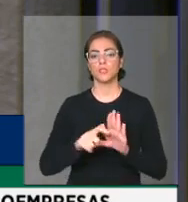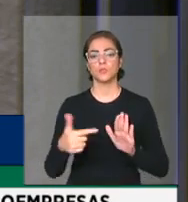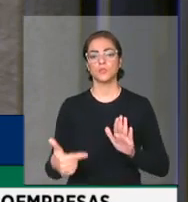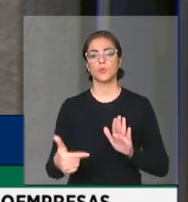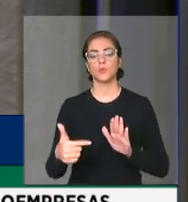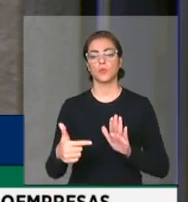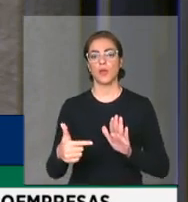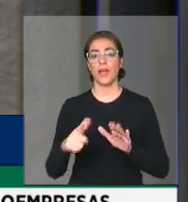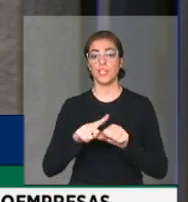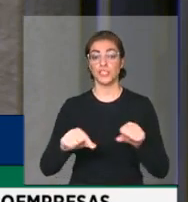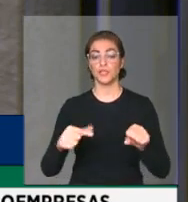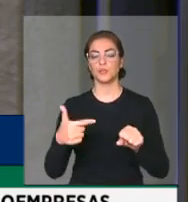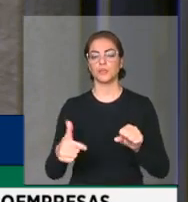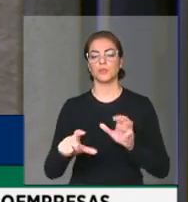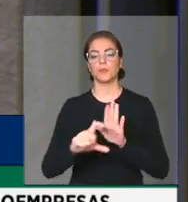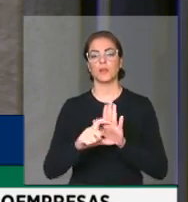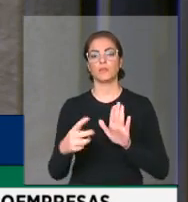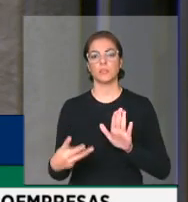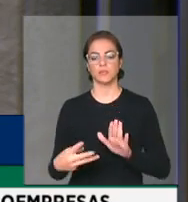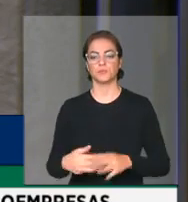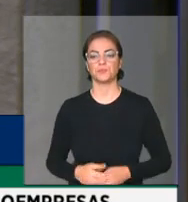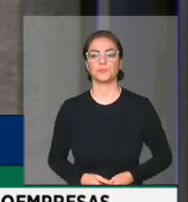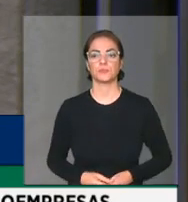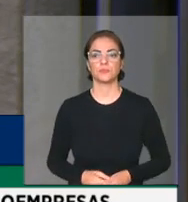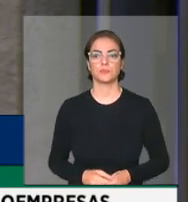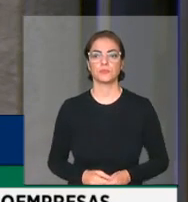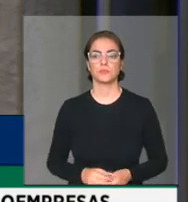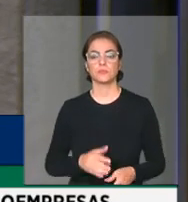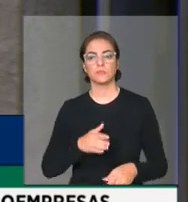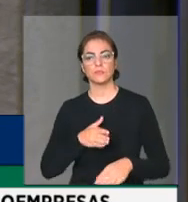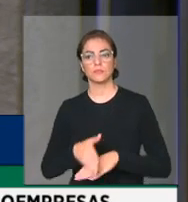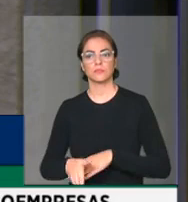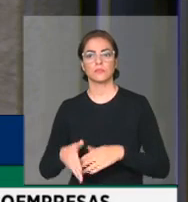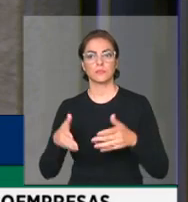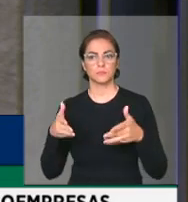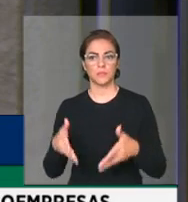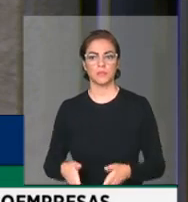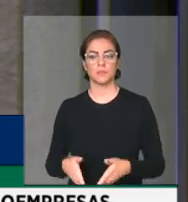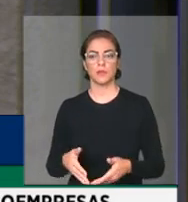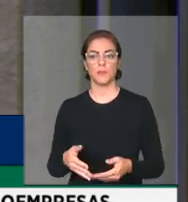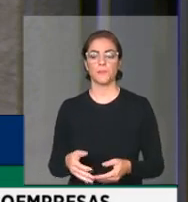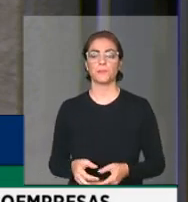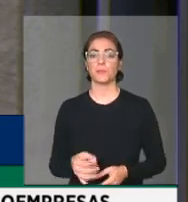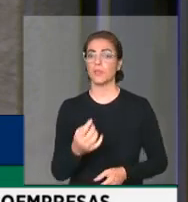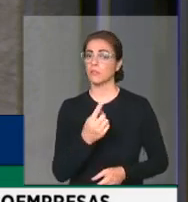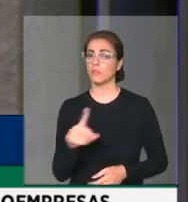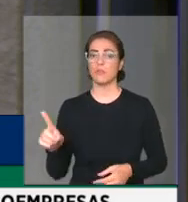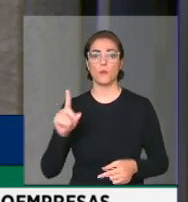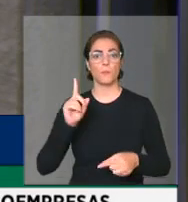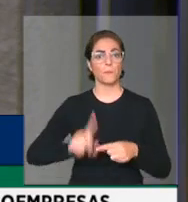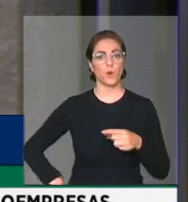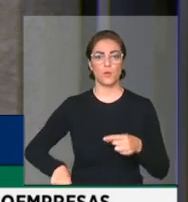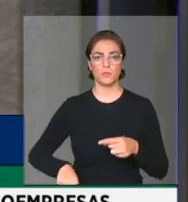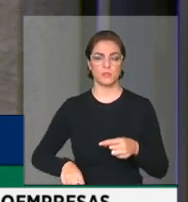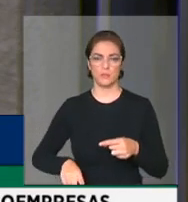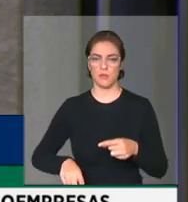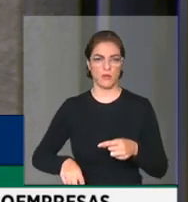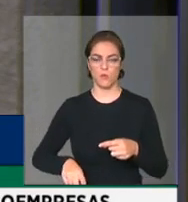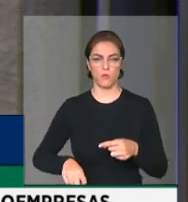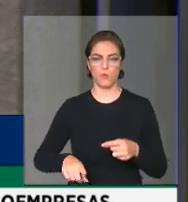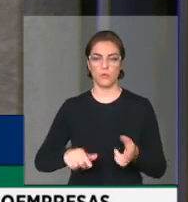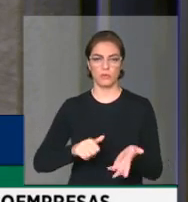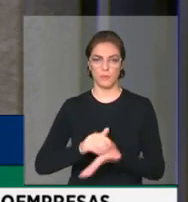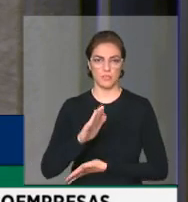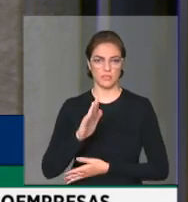3º. Contrapartida para as empresas que acessam a linha de crédito do programa. Ao invés de proibição de demissão, texto original,